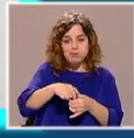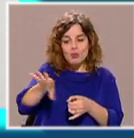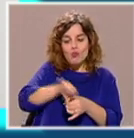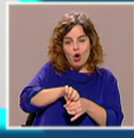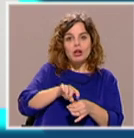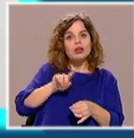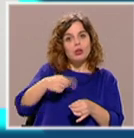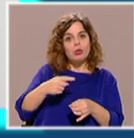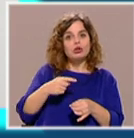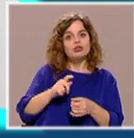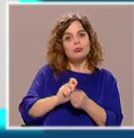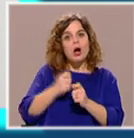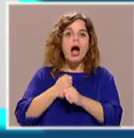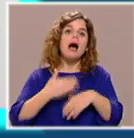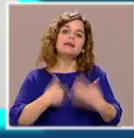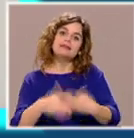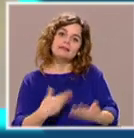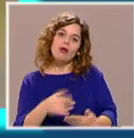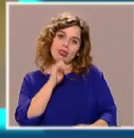ser utilizados.